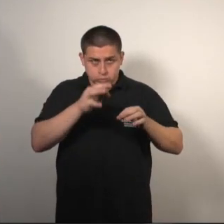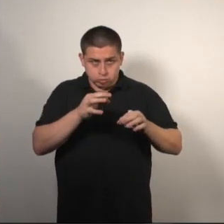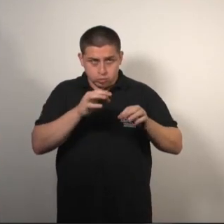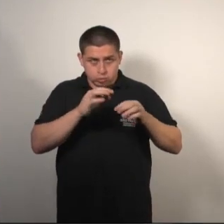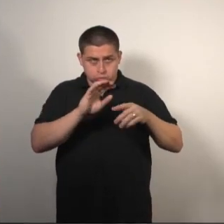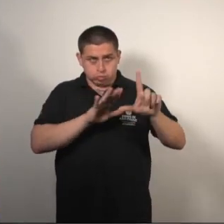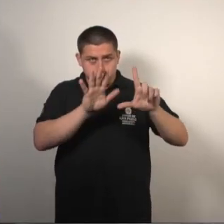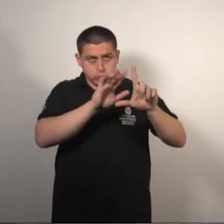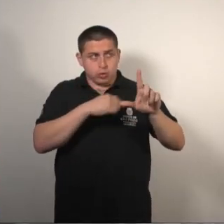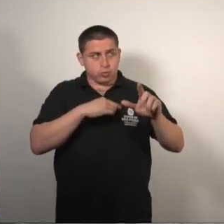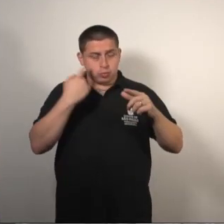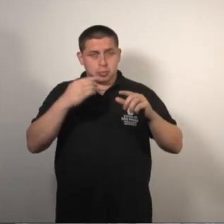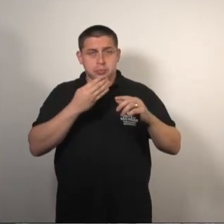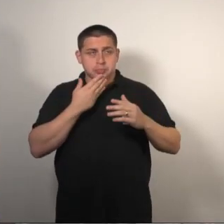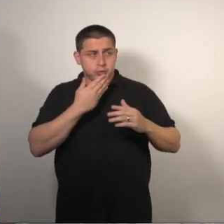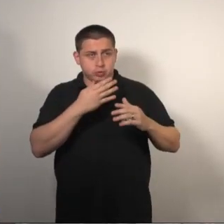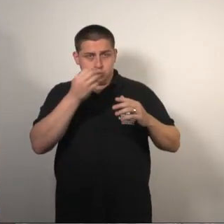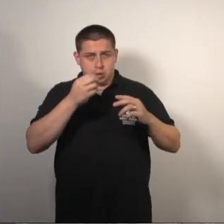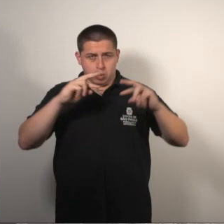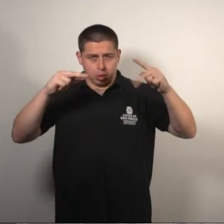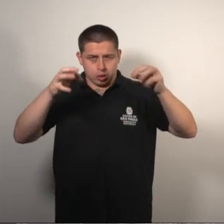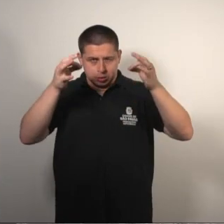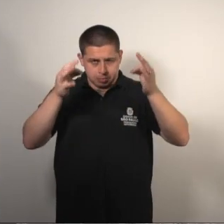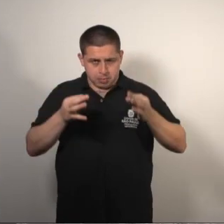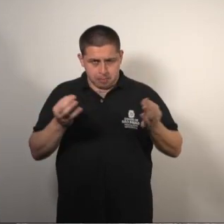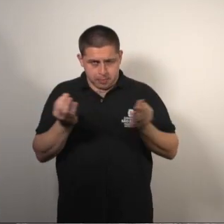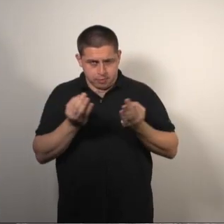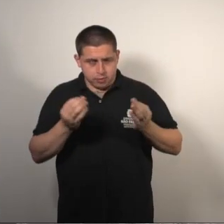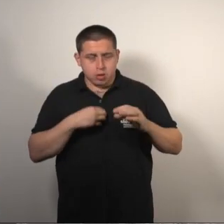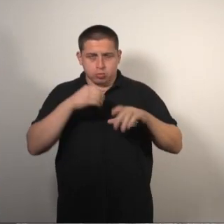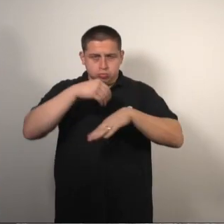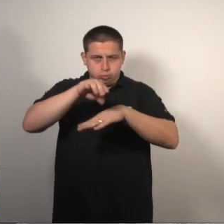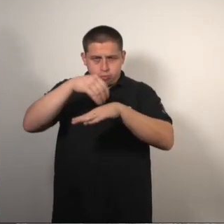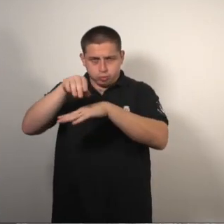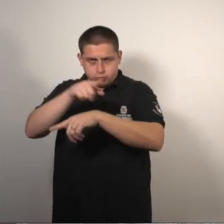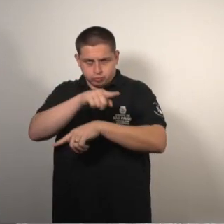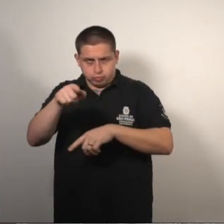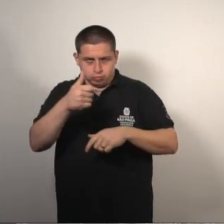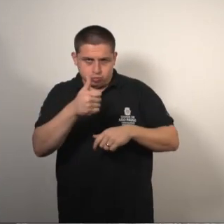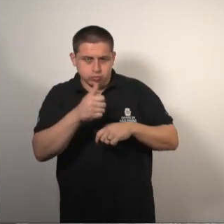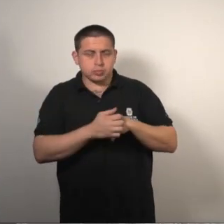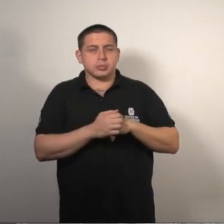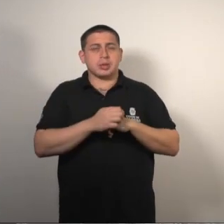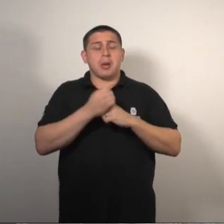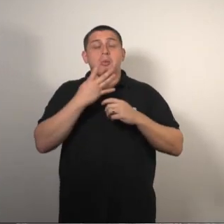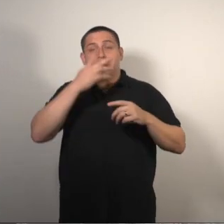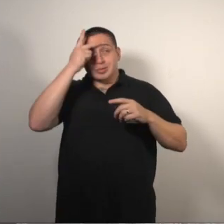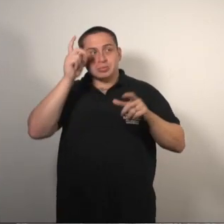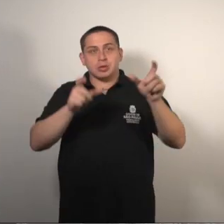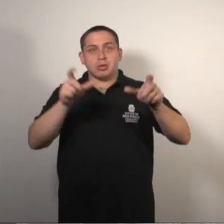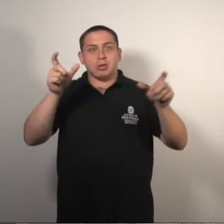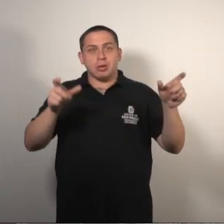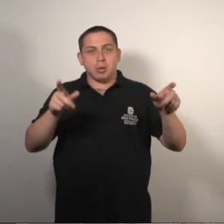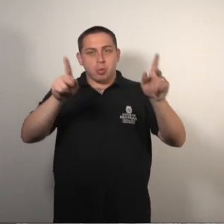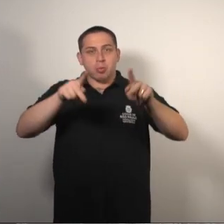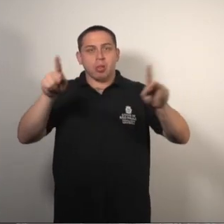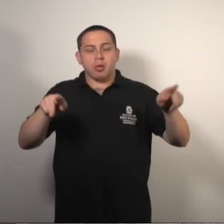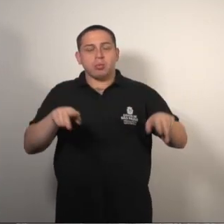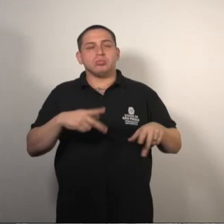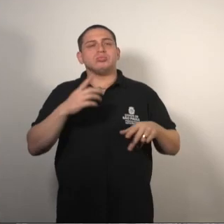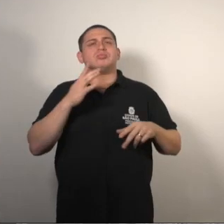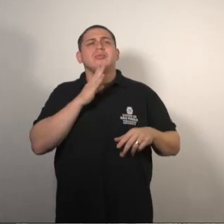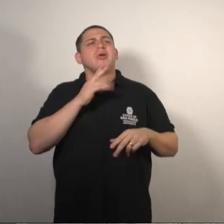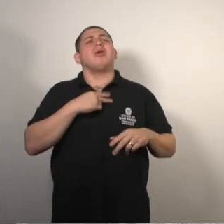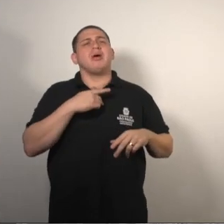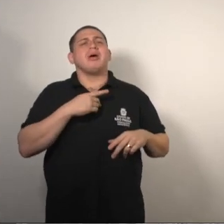do link, pedir para a imprensa divulgar, porque é um trabalho importante de transparência, para as pessoas poderem entrar e ver aonde está sendo feita. Ela vai clicar,